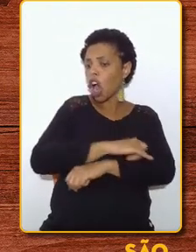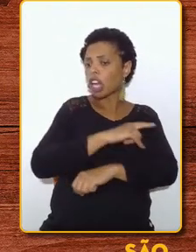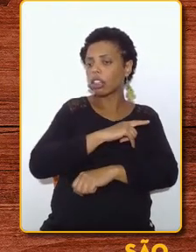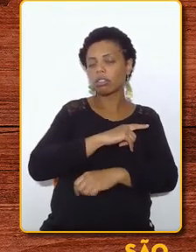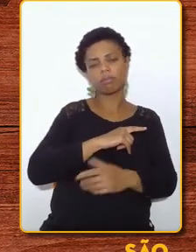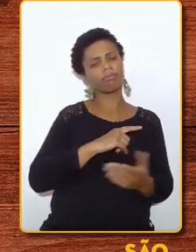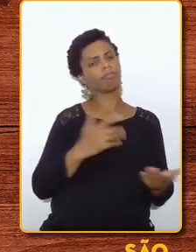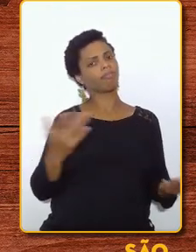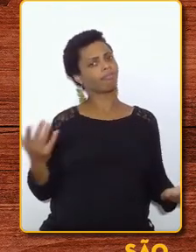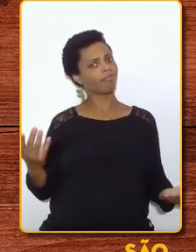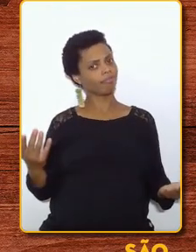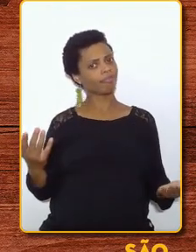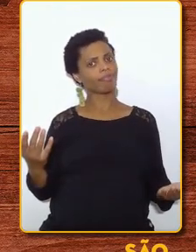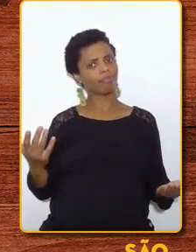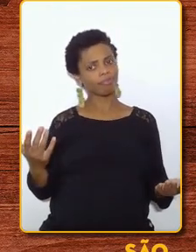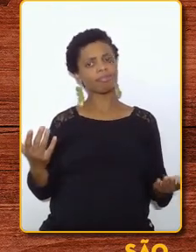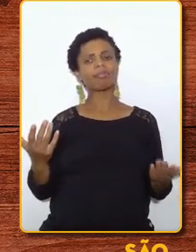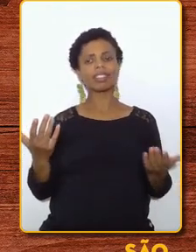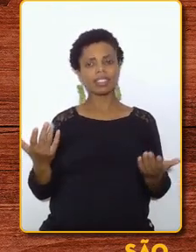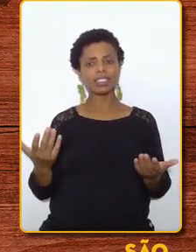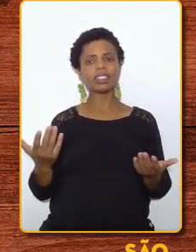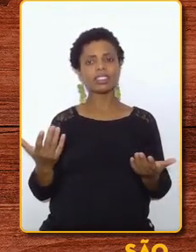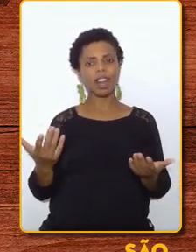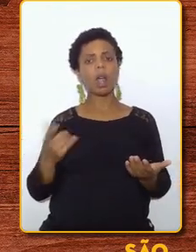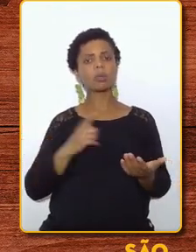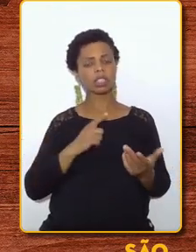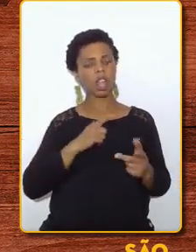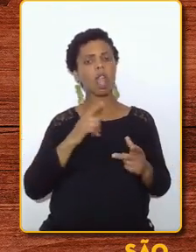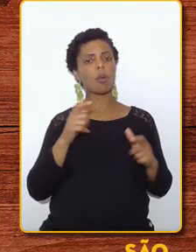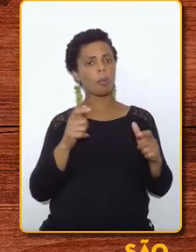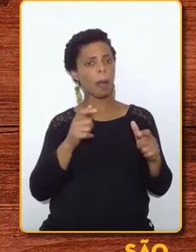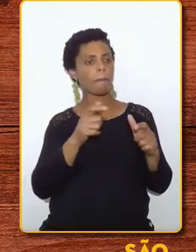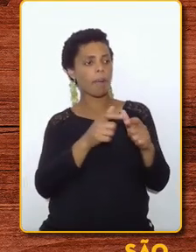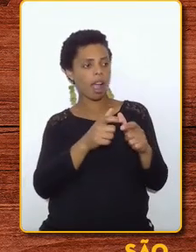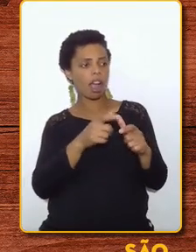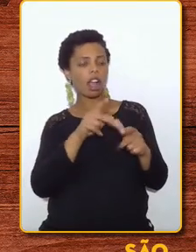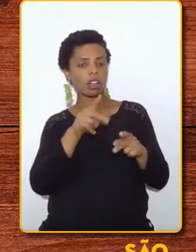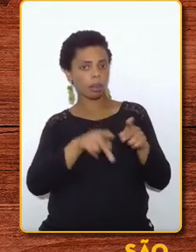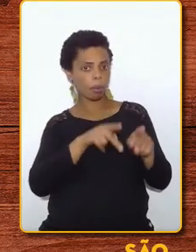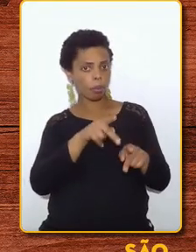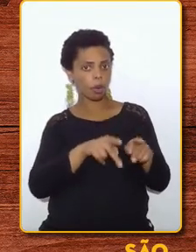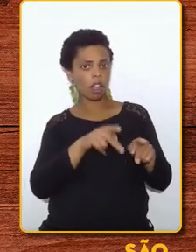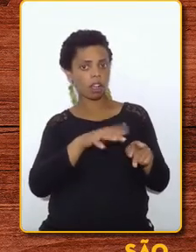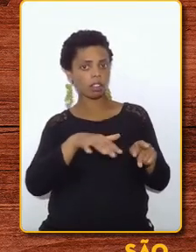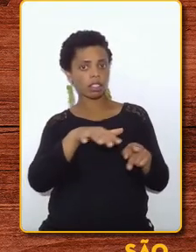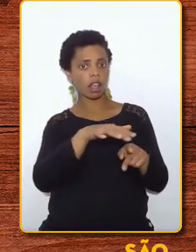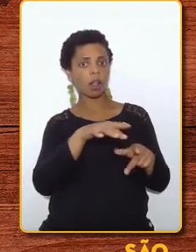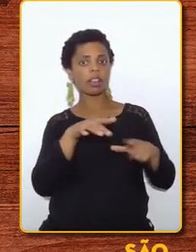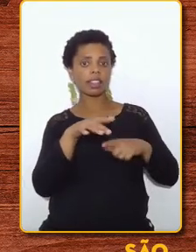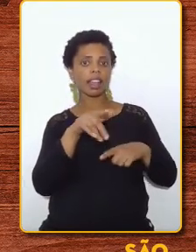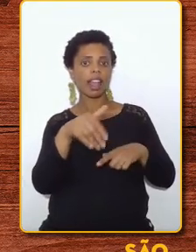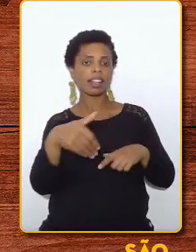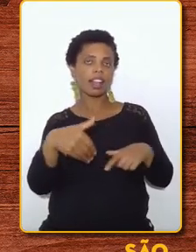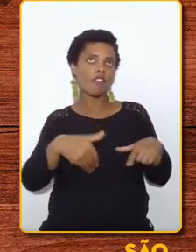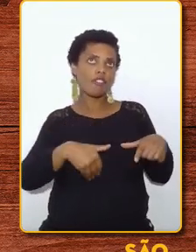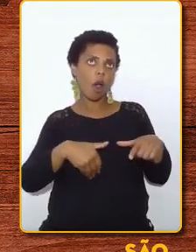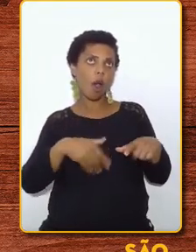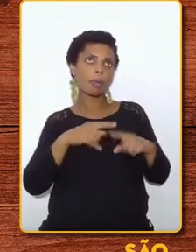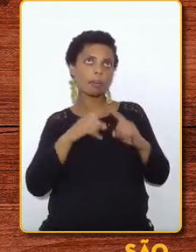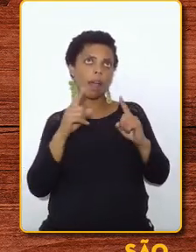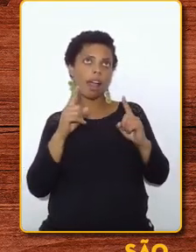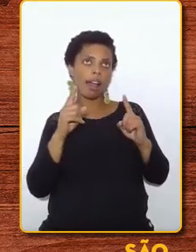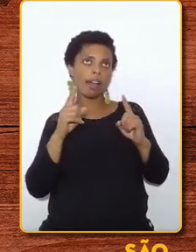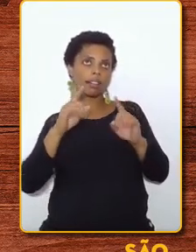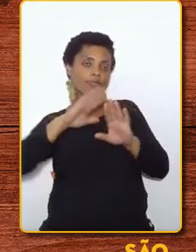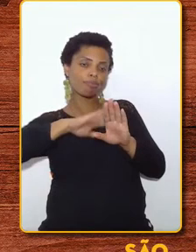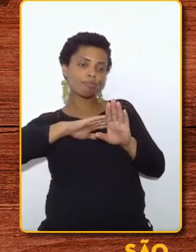Então, existe uma parcela da população que tem essa fome na falsa fartura, né? Então, você